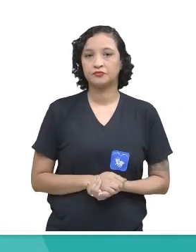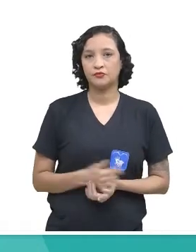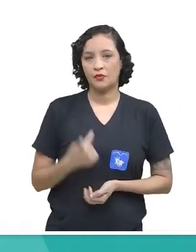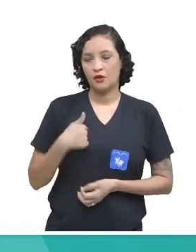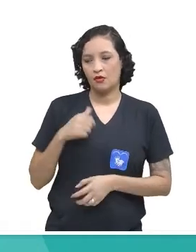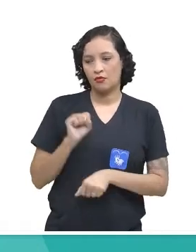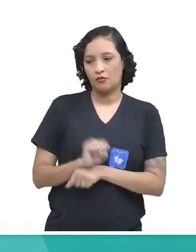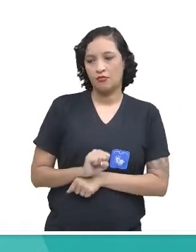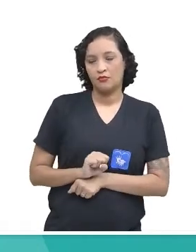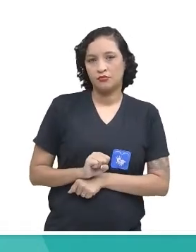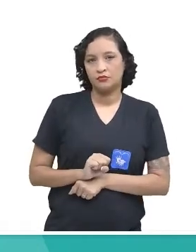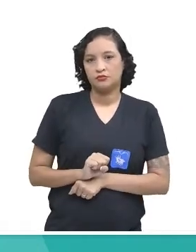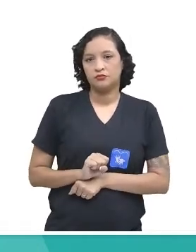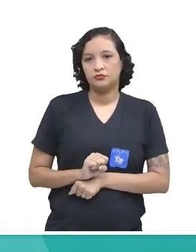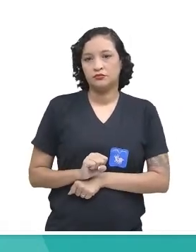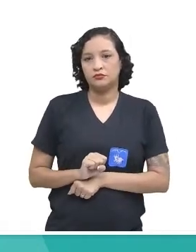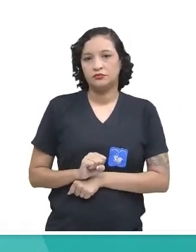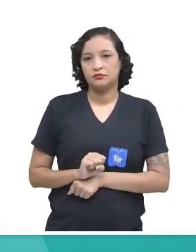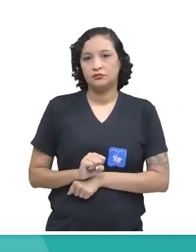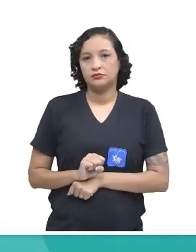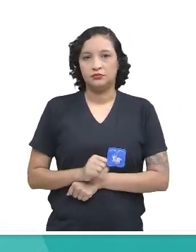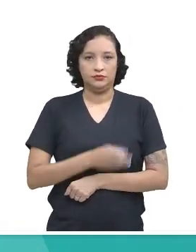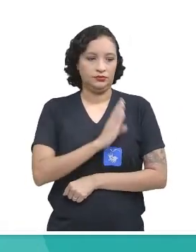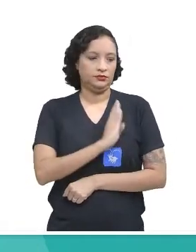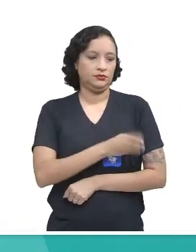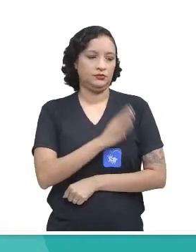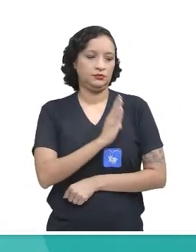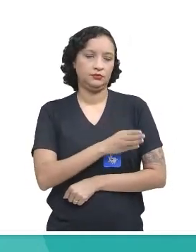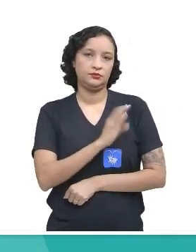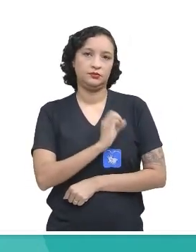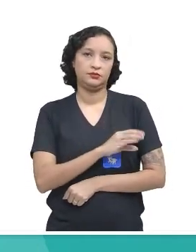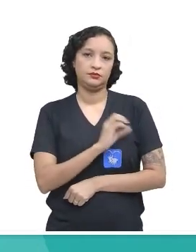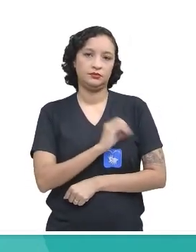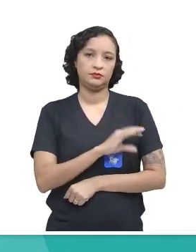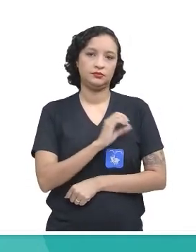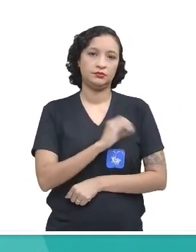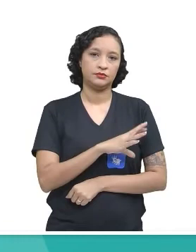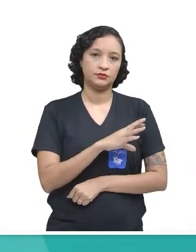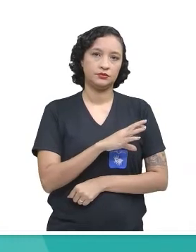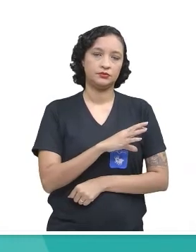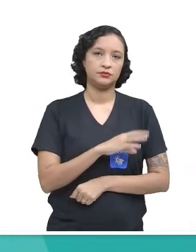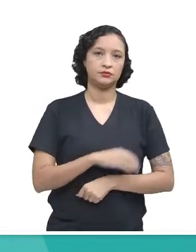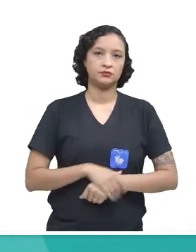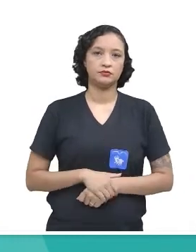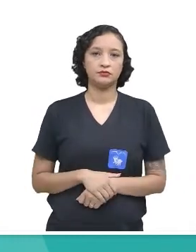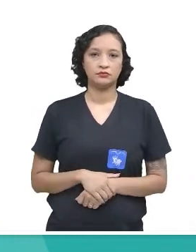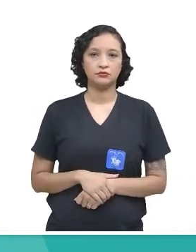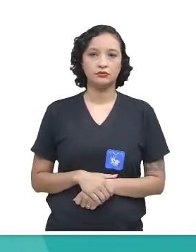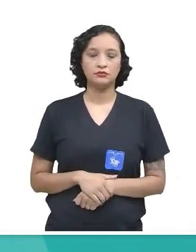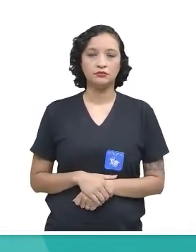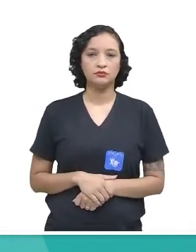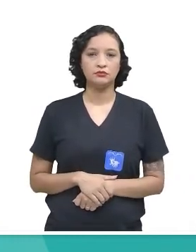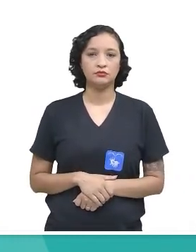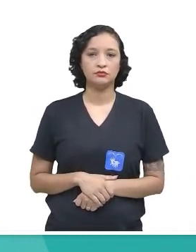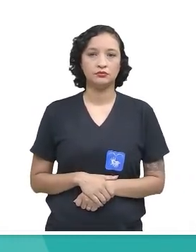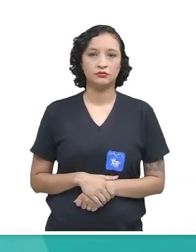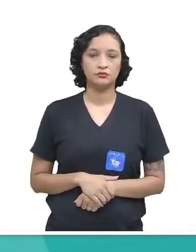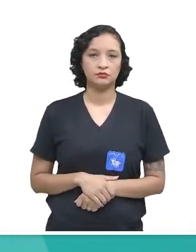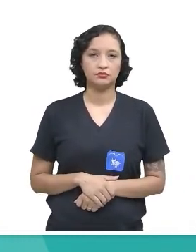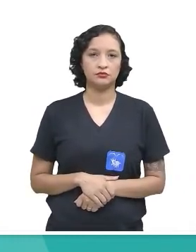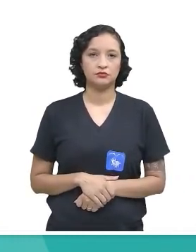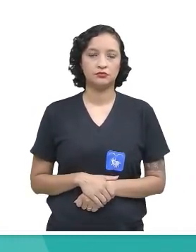repouso, lembrando que a frequência cardíaca de repouso, ela é considerada ou quando